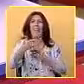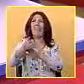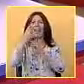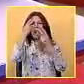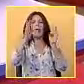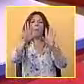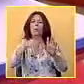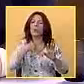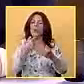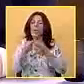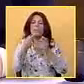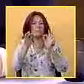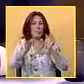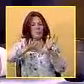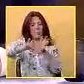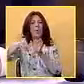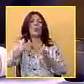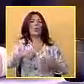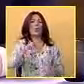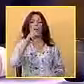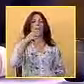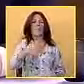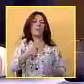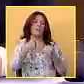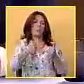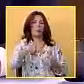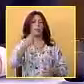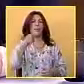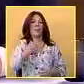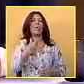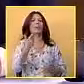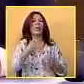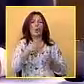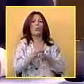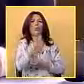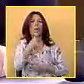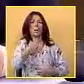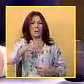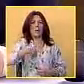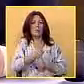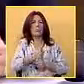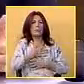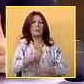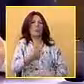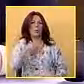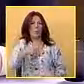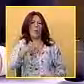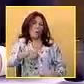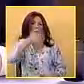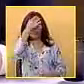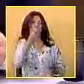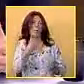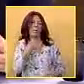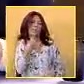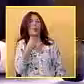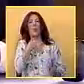vamos entrar por aí, então. Estou na RTP... Essa é a sua opinião? Não, eu sou jornalista também. E, portanto, tenho uma opinião